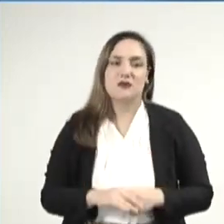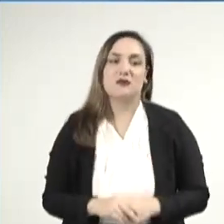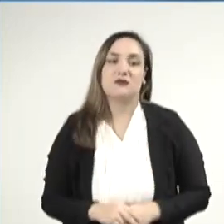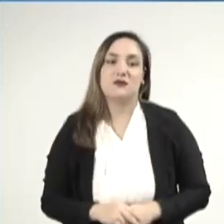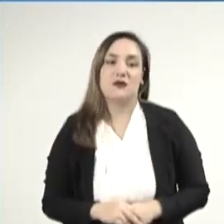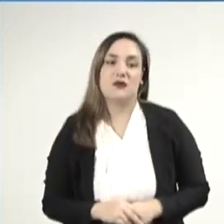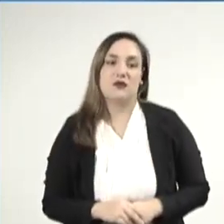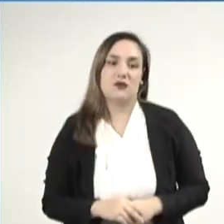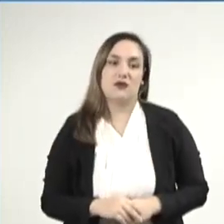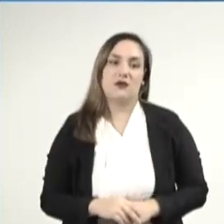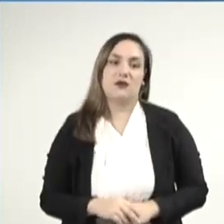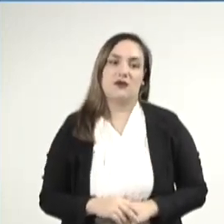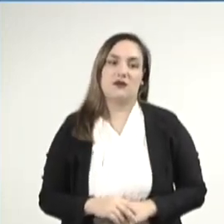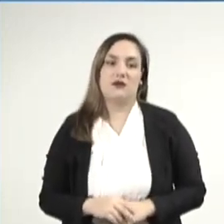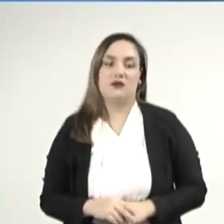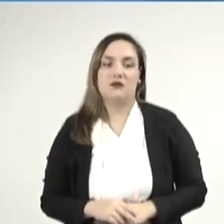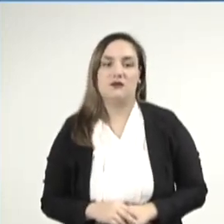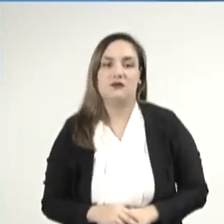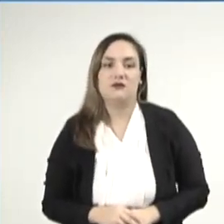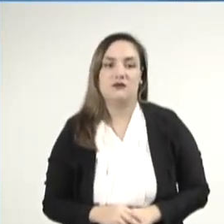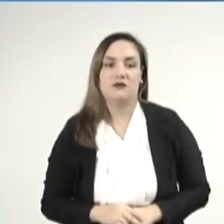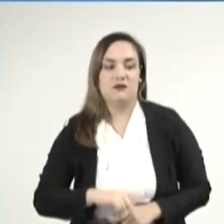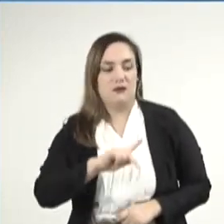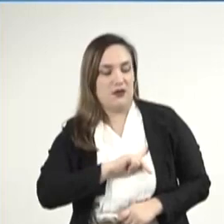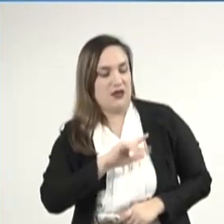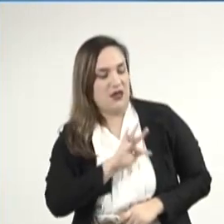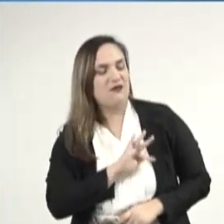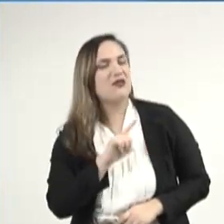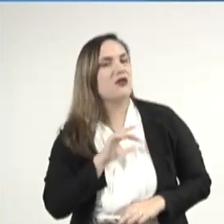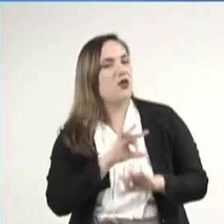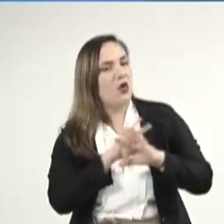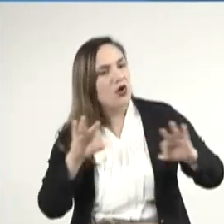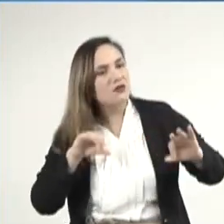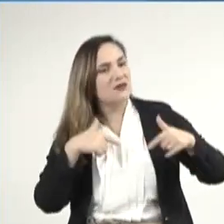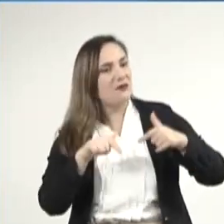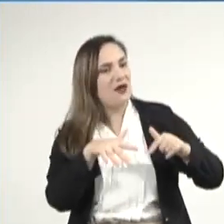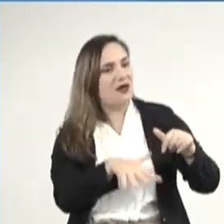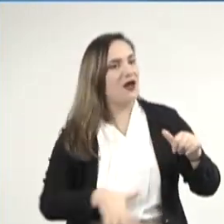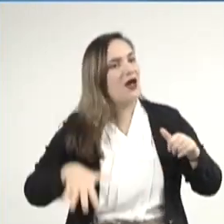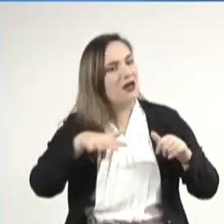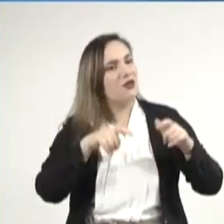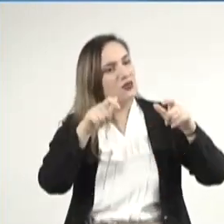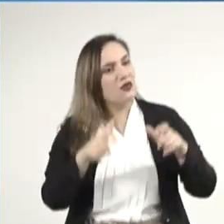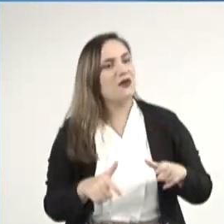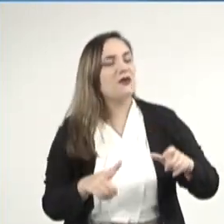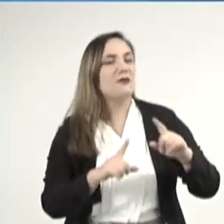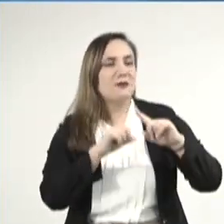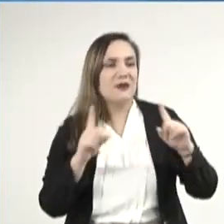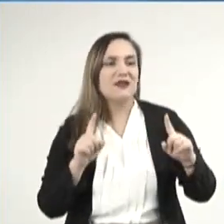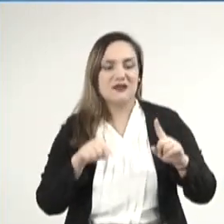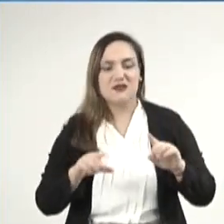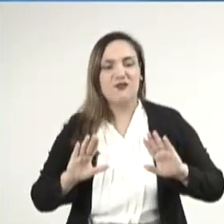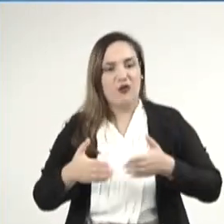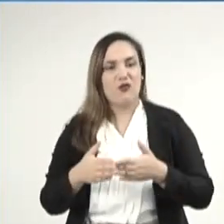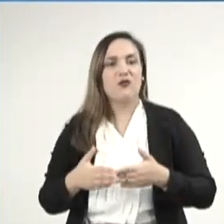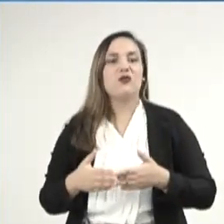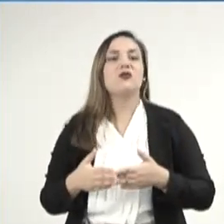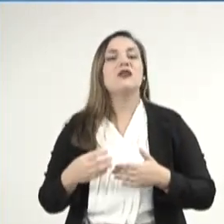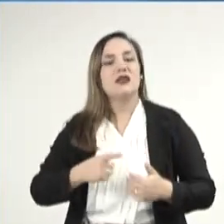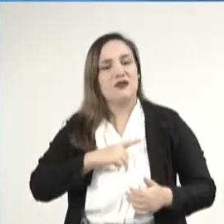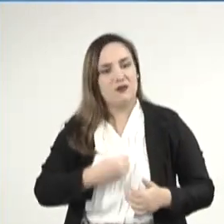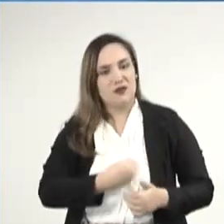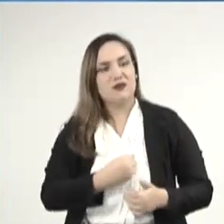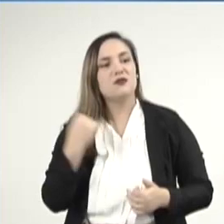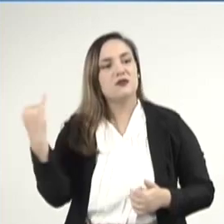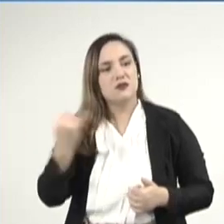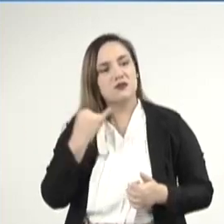sua competência. Então, a Federal trabalha também bem da sua área, dentro da sua área de atuação. Nesse caso específico, houve a participação e